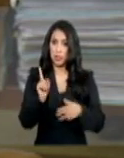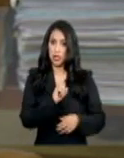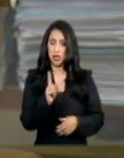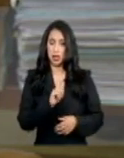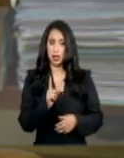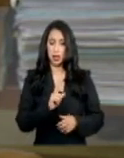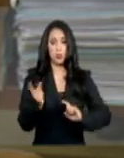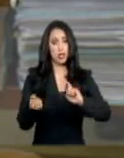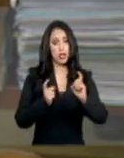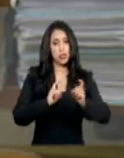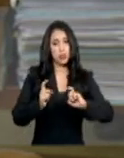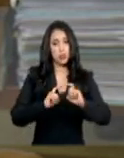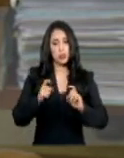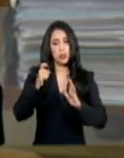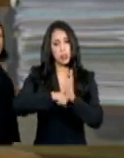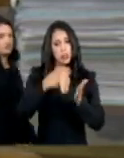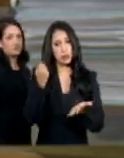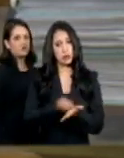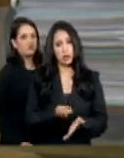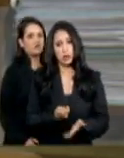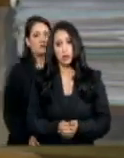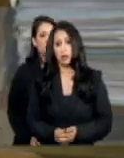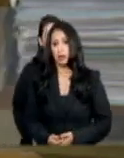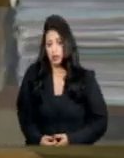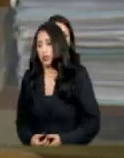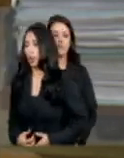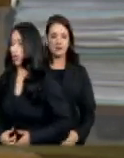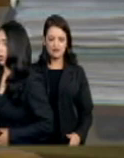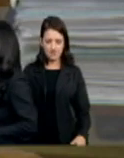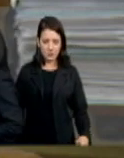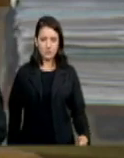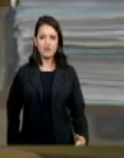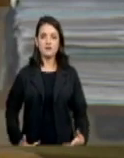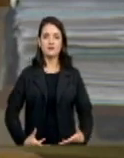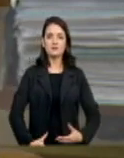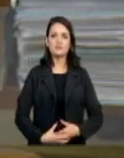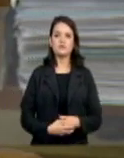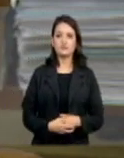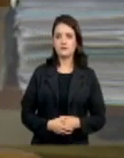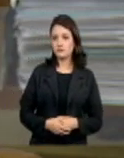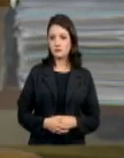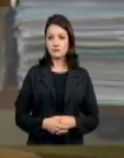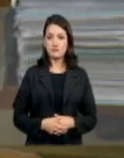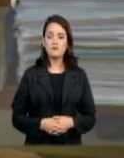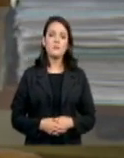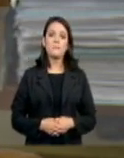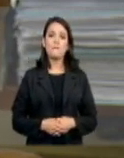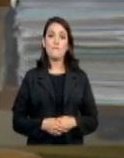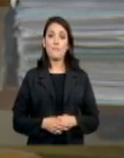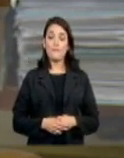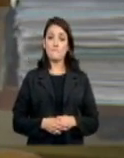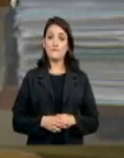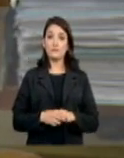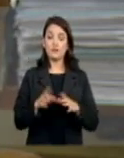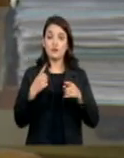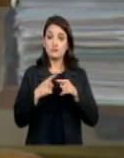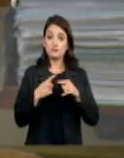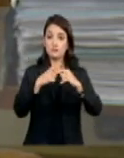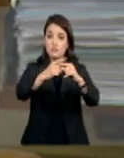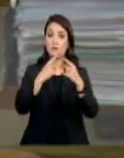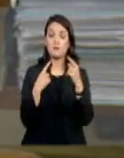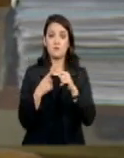administração tributária não se justifica de explosões das contas bancárias sob pena de inadmissível